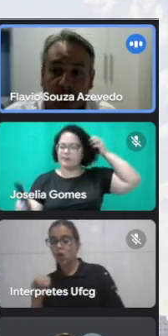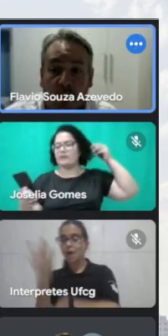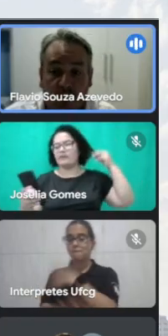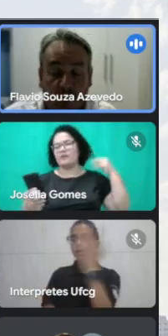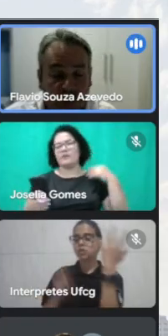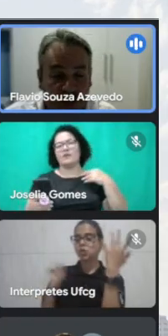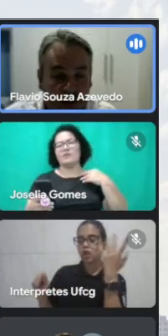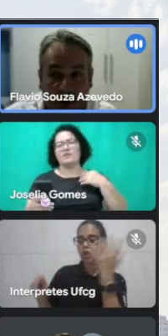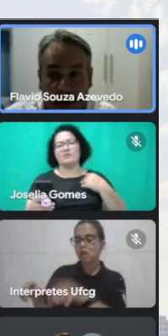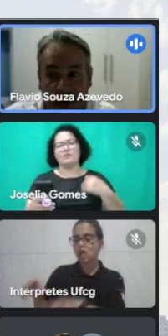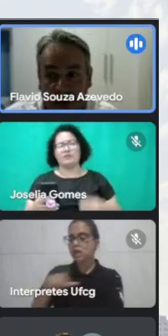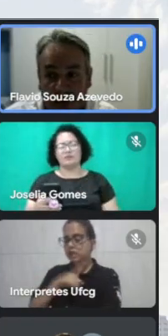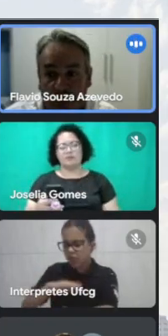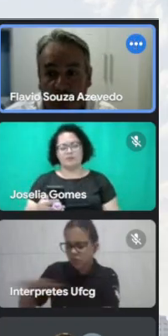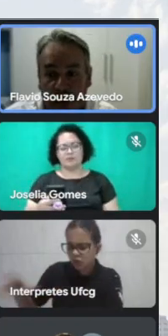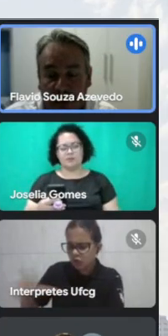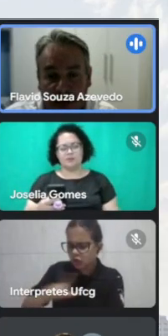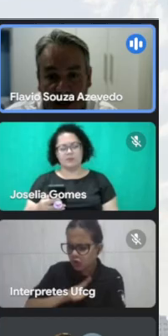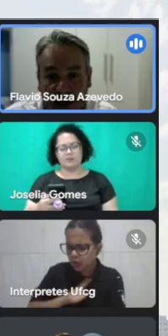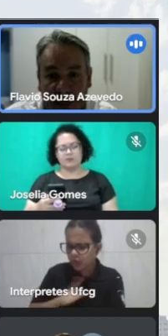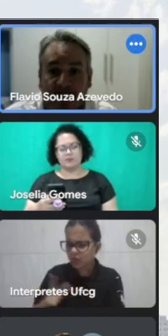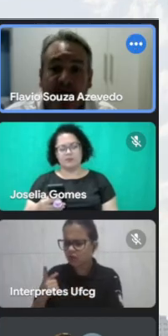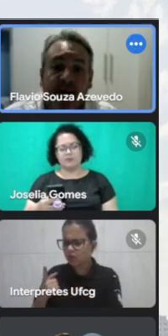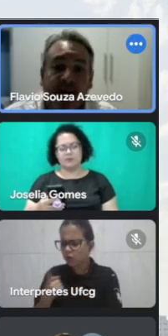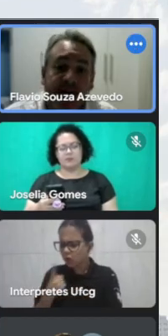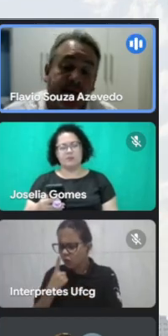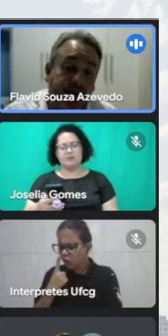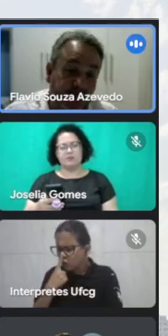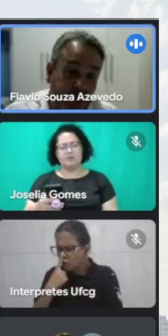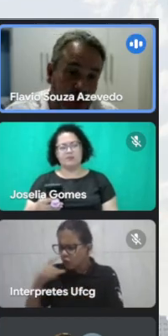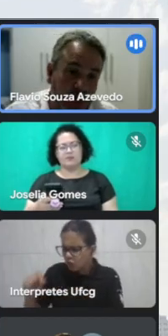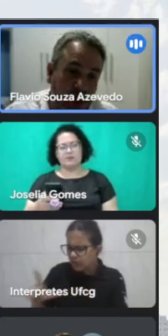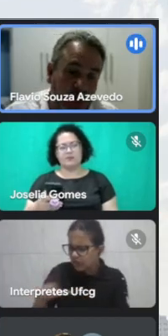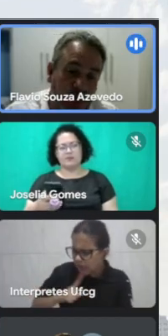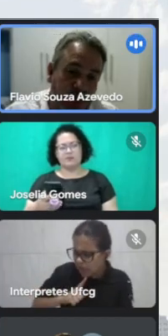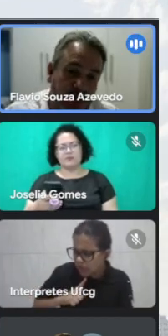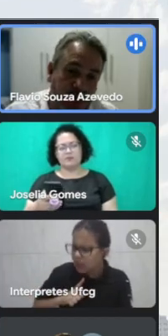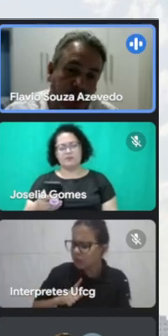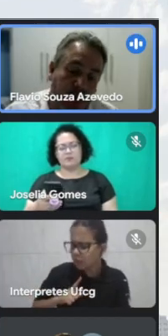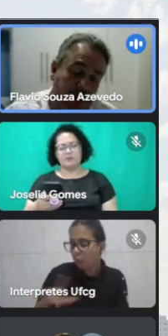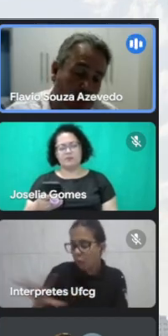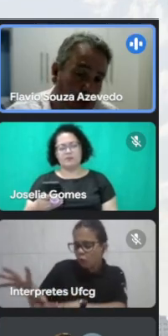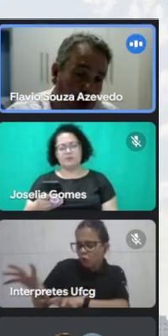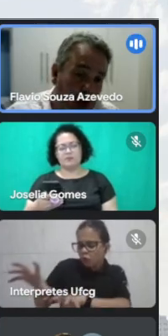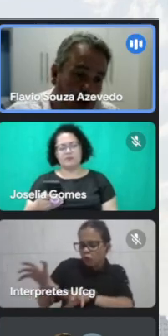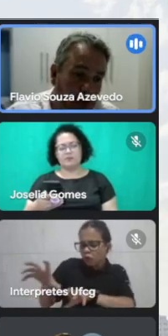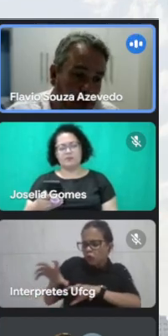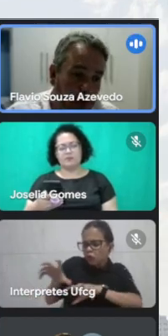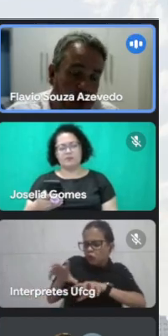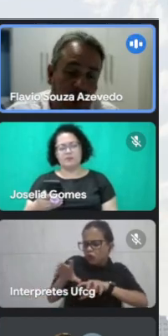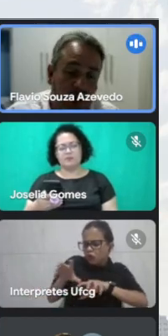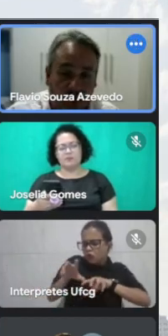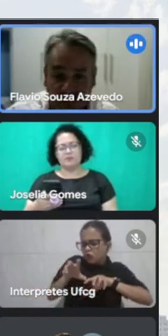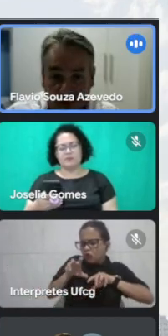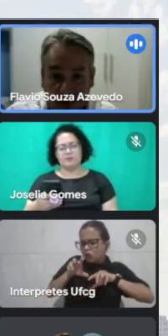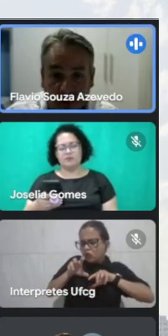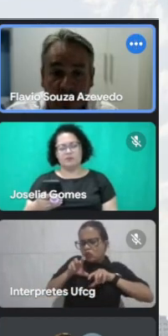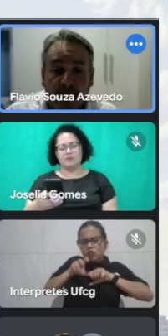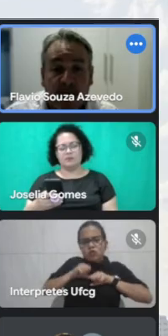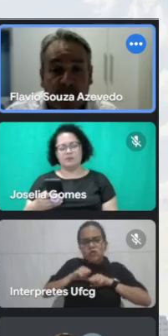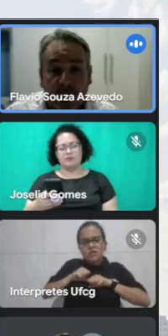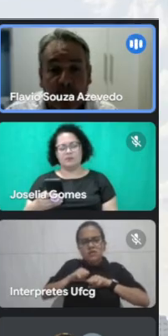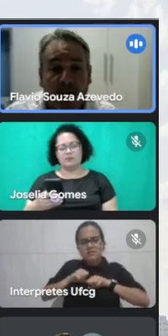principalmente compostos inorgânicos, como metais, e ficam lá nos seus tecidos, pode ser no caule, na planta, numa